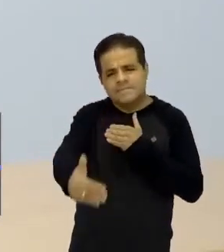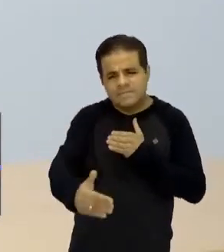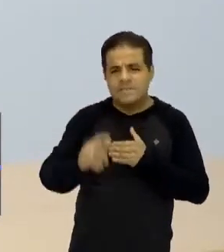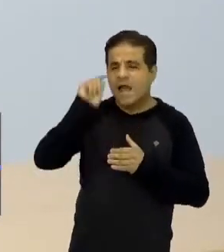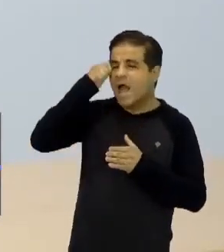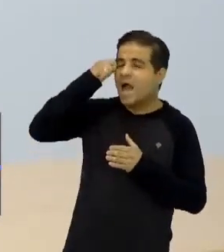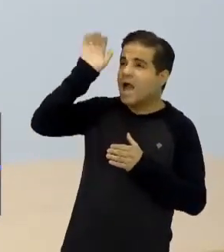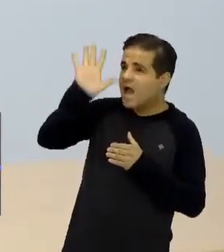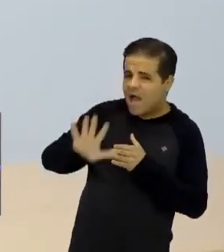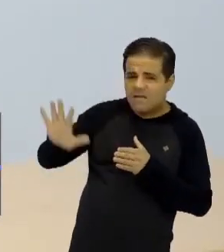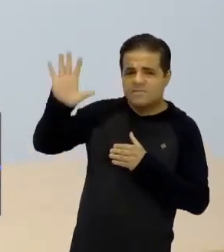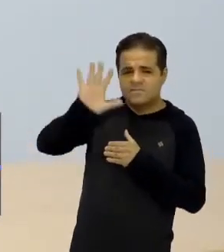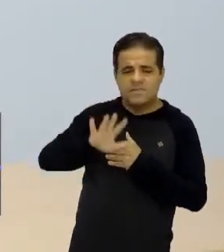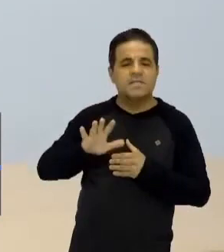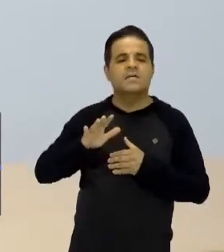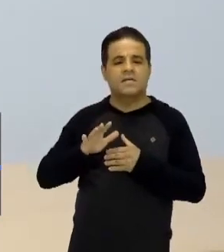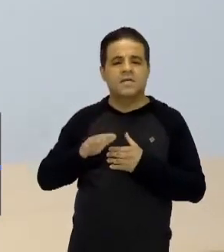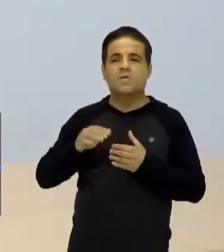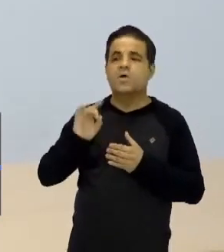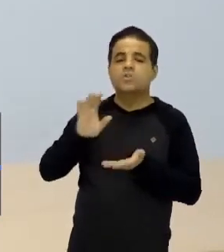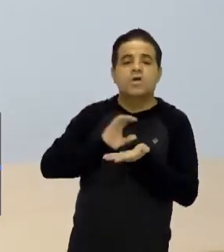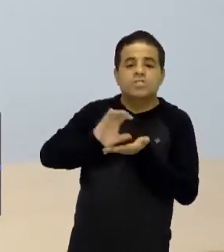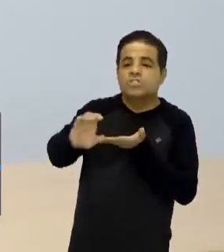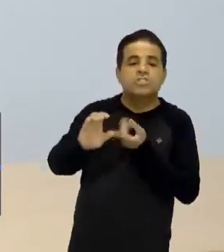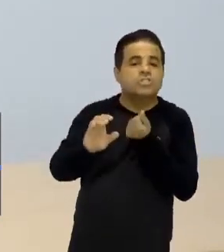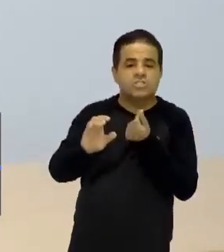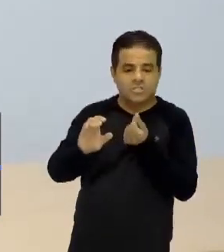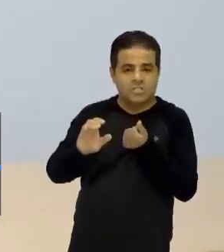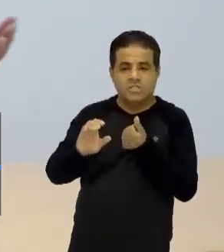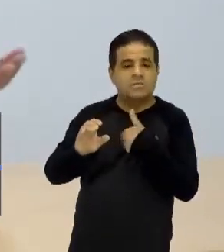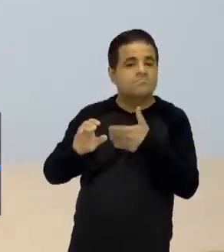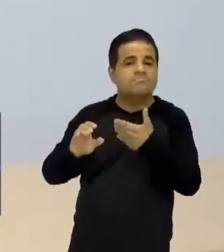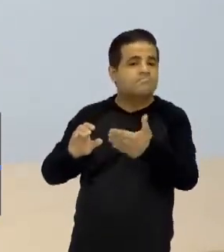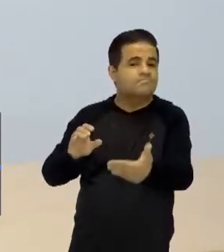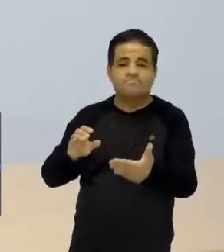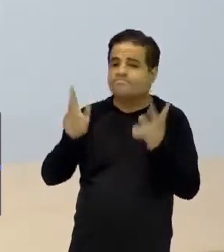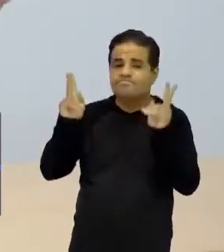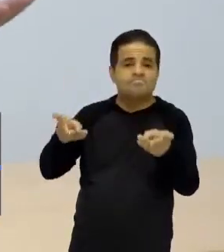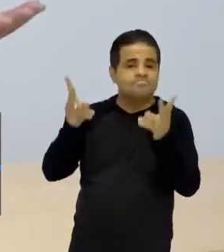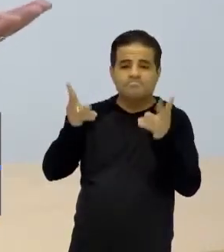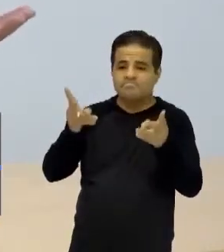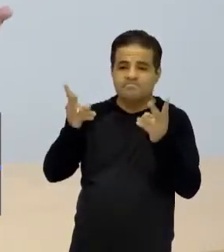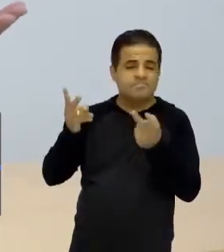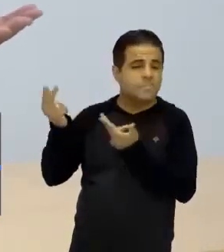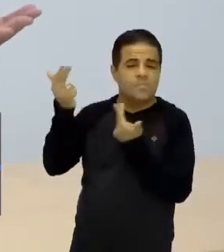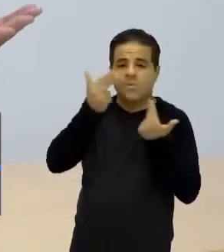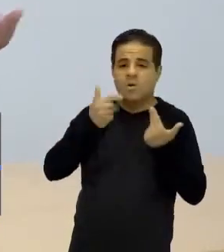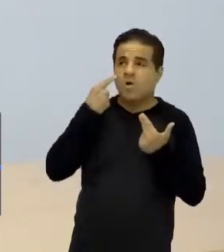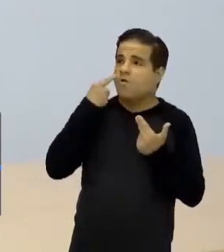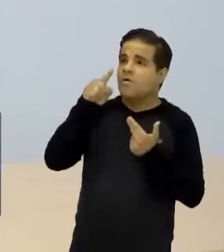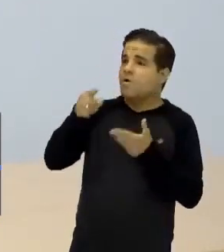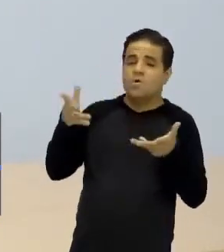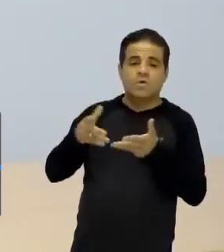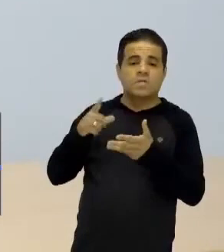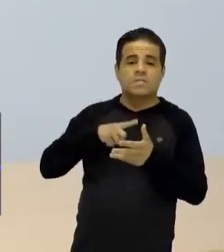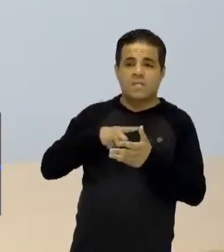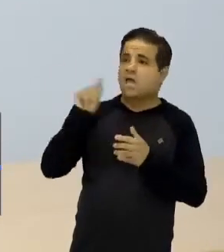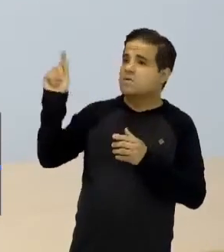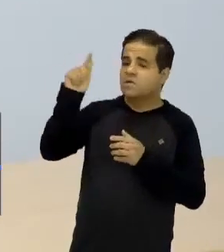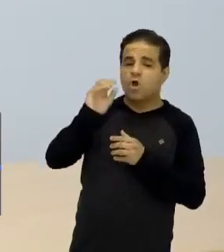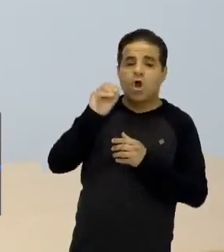da África, não é só, às vezes, só colocar dinheiro e os países acabam ficando na mesma situação, né? A gente vê hoje, tem